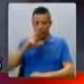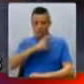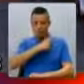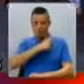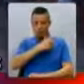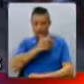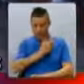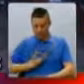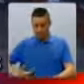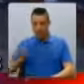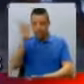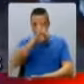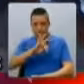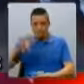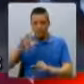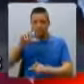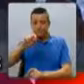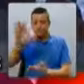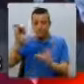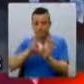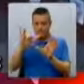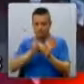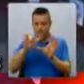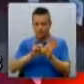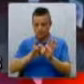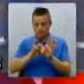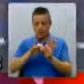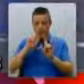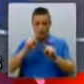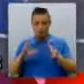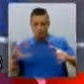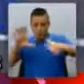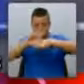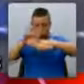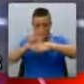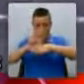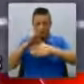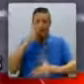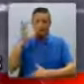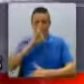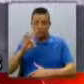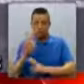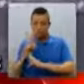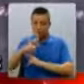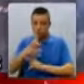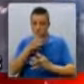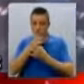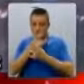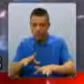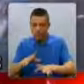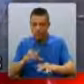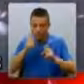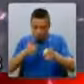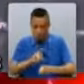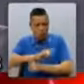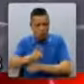o embaixador francês que também participava nessa tertúlia. Tentou entrar, quando não o deixaram entrar, desatou aos